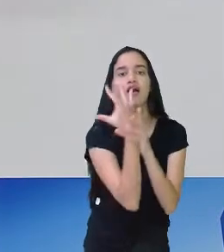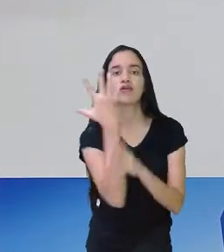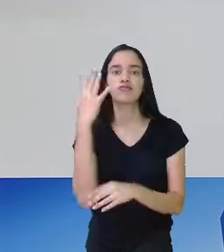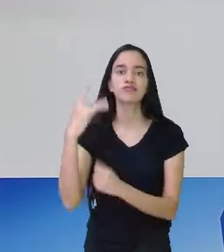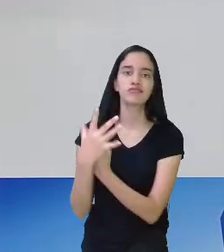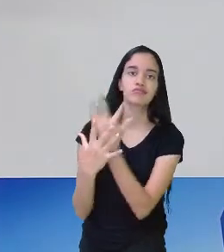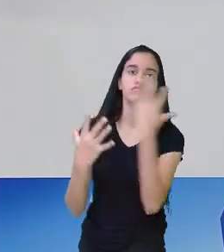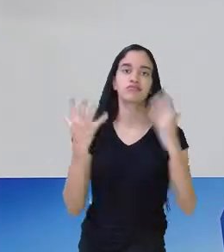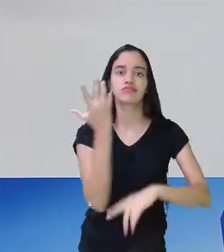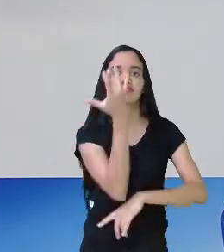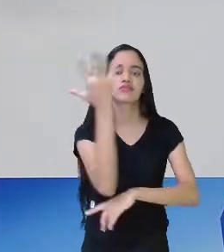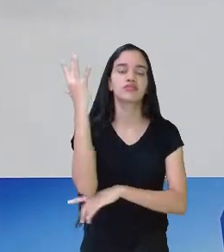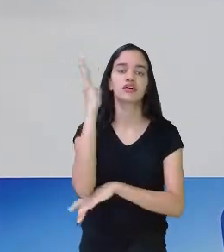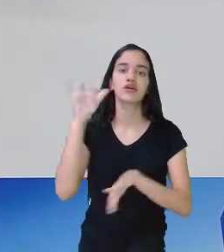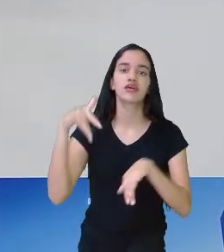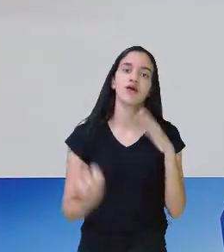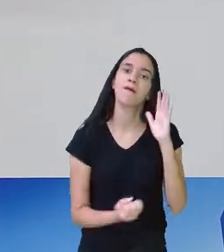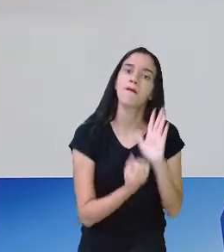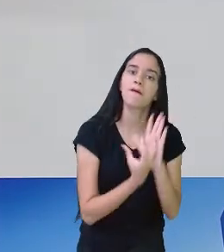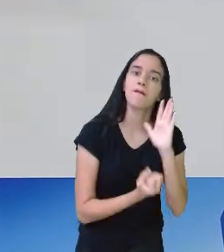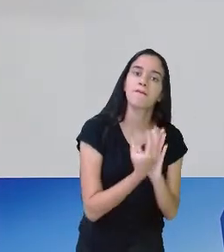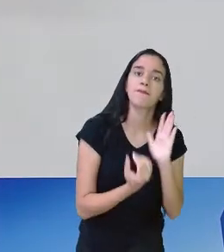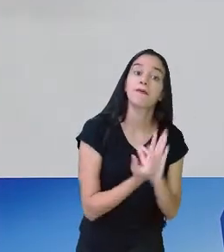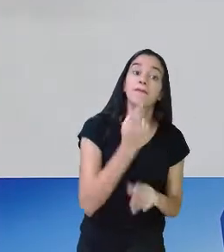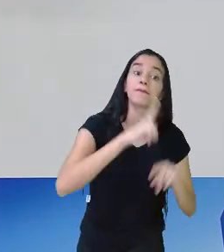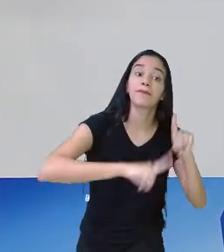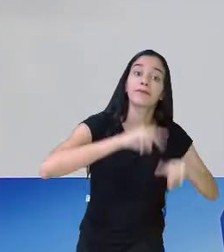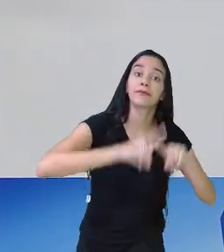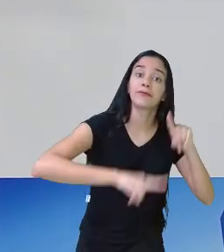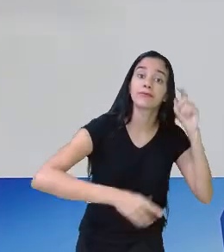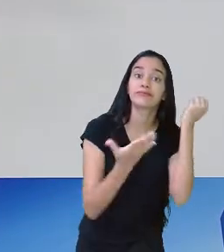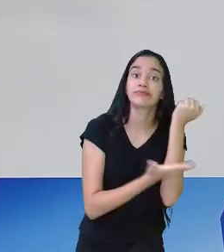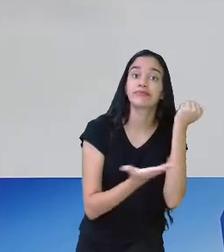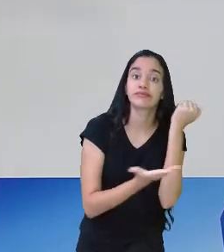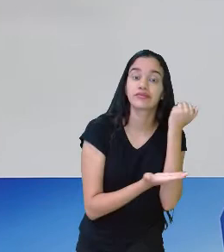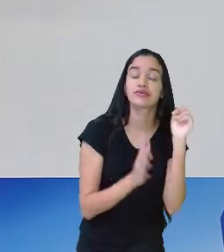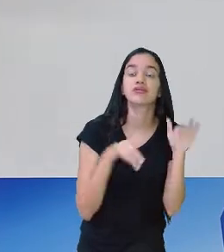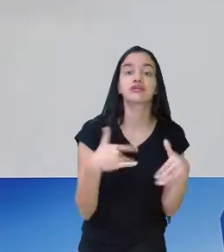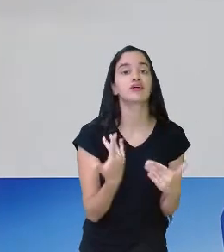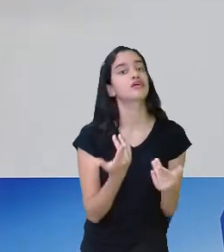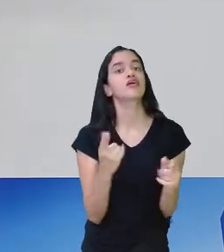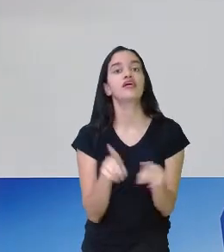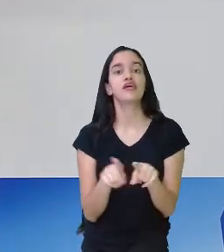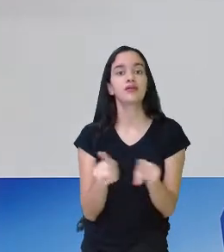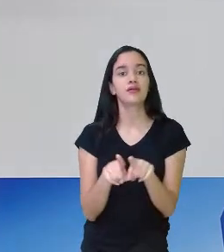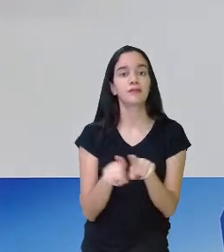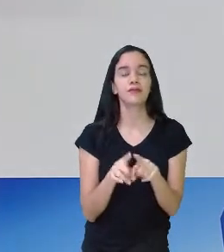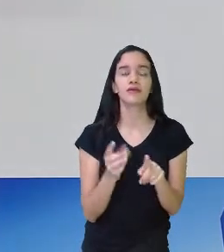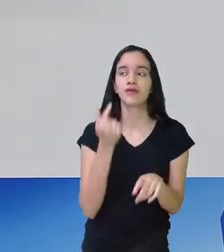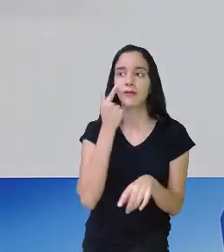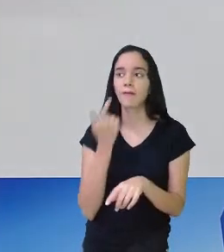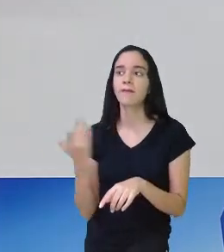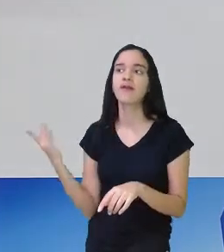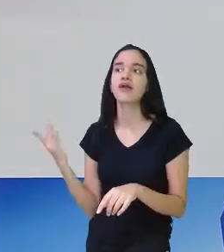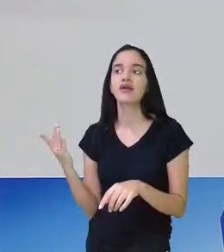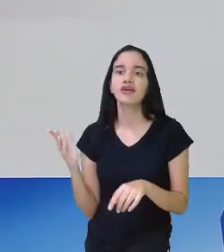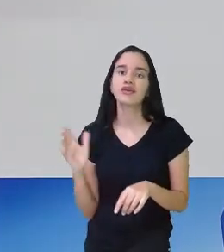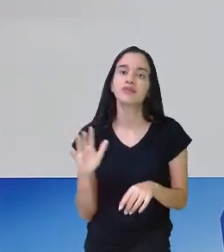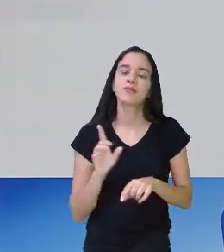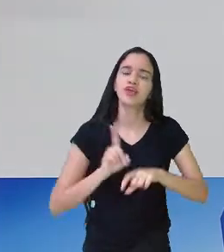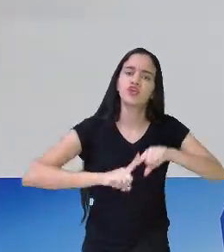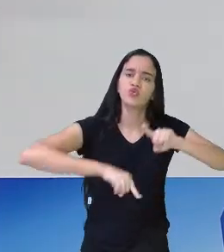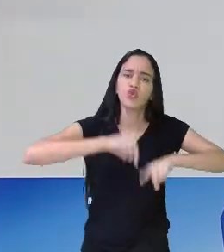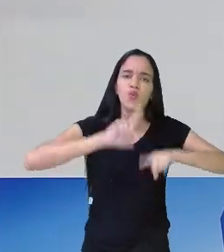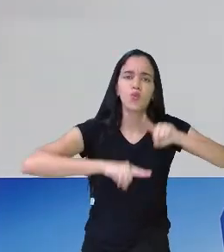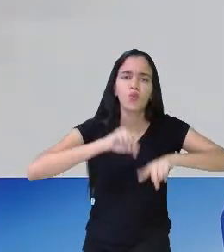que são produzidos produtos de madeira através dessas árvores e plantas aqui. Com esses